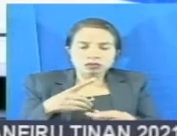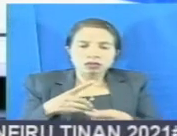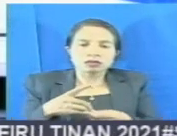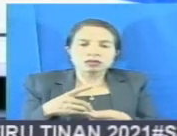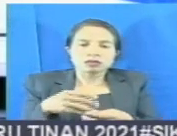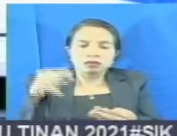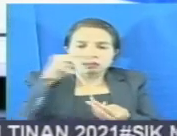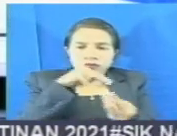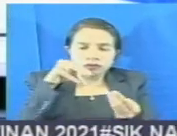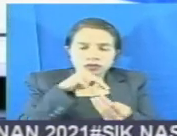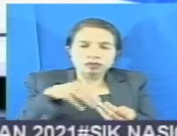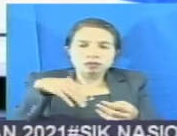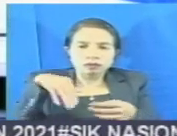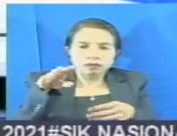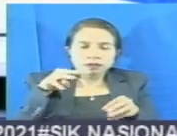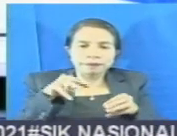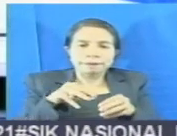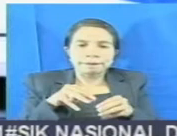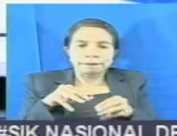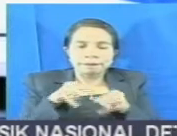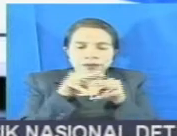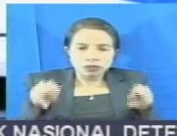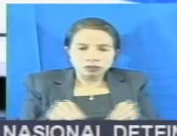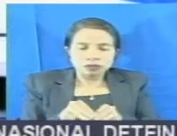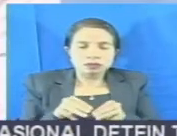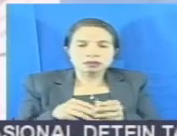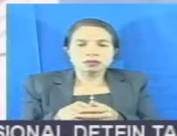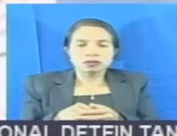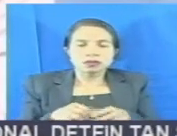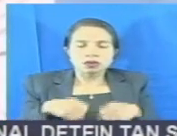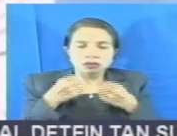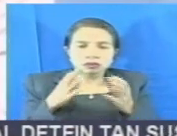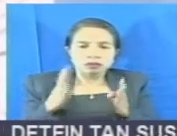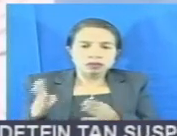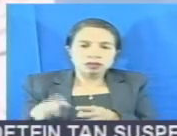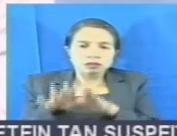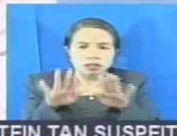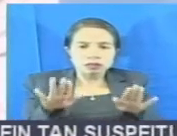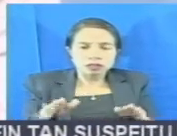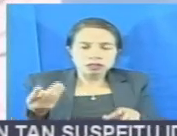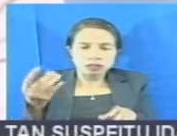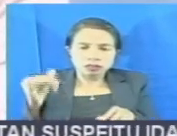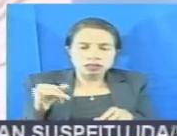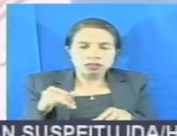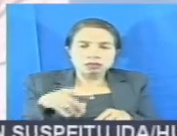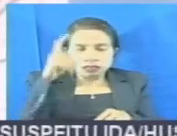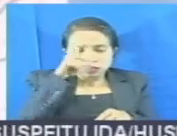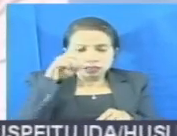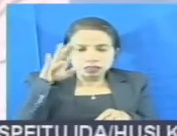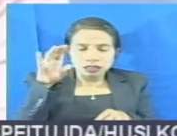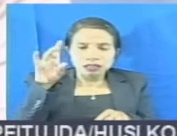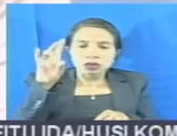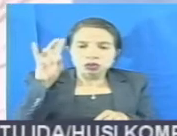para Sirene Mouris Fatim. Bom, estamos preparação para a labar que Sirene, é uma minoridade. Você tem a Sirene